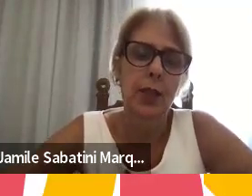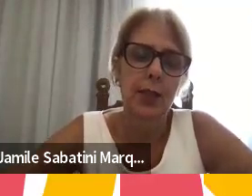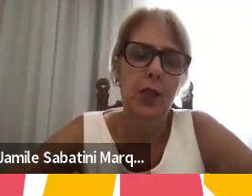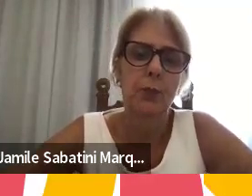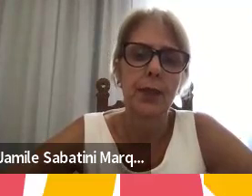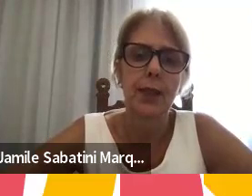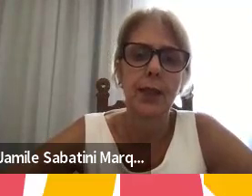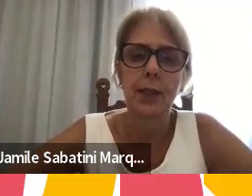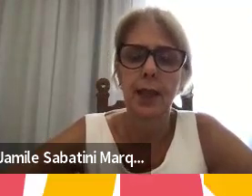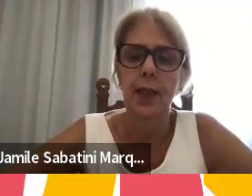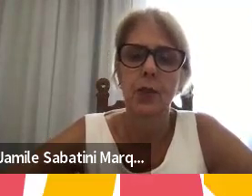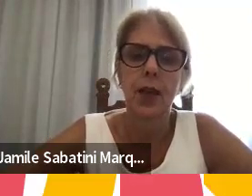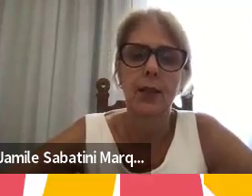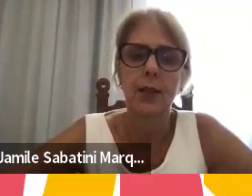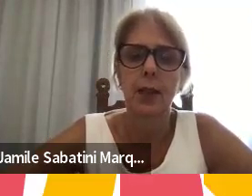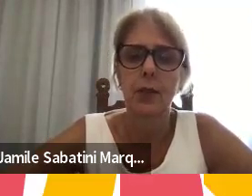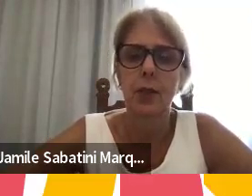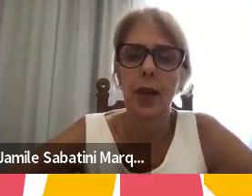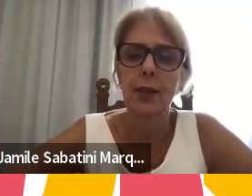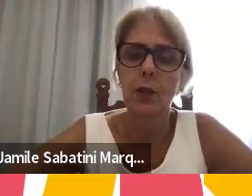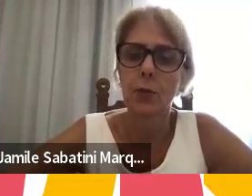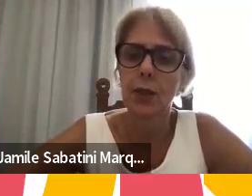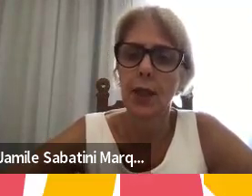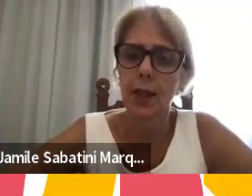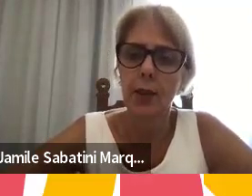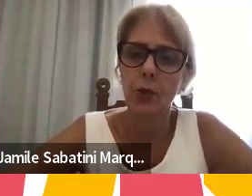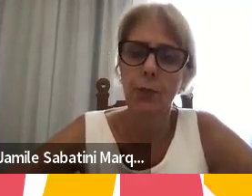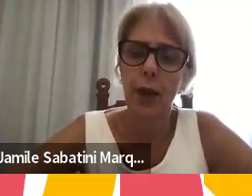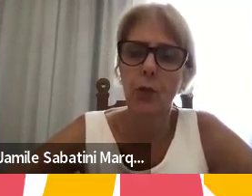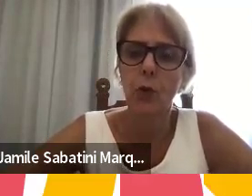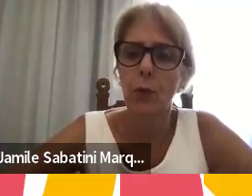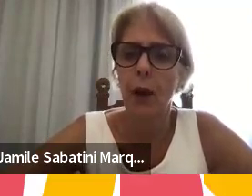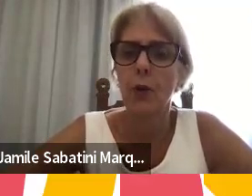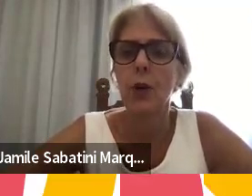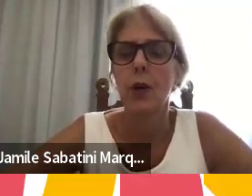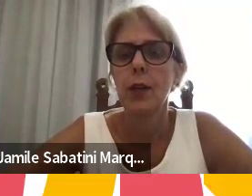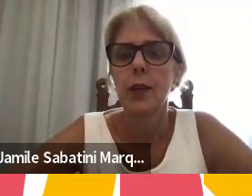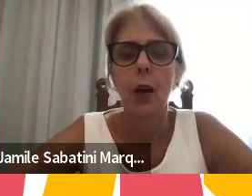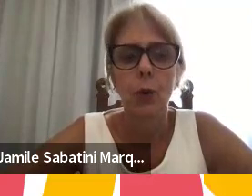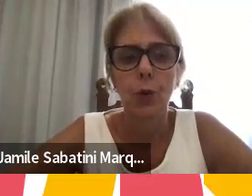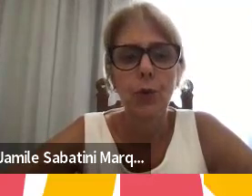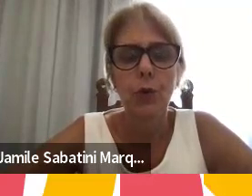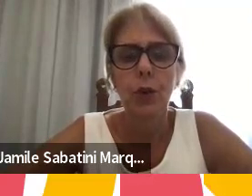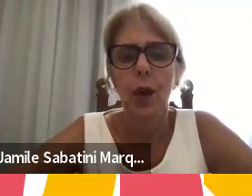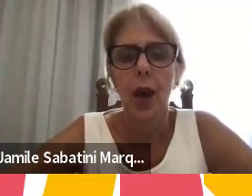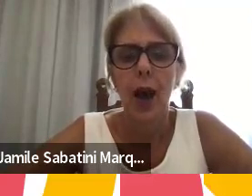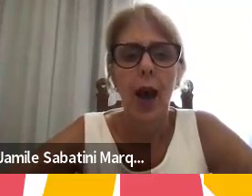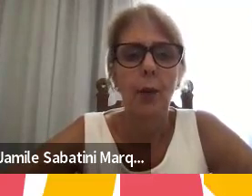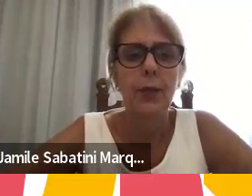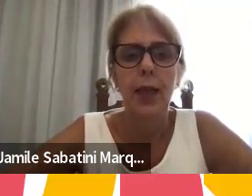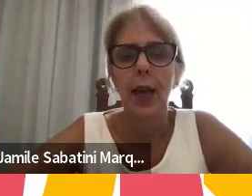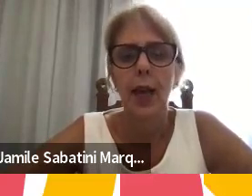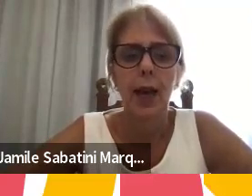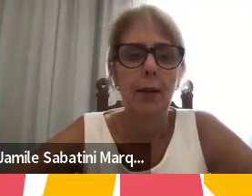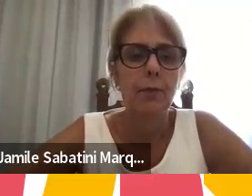A gente tem dezenas de parcerias, né, nacionais e internacionais, e somos signatários do Pacto Global da ONU.